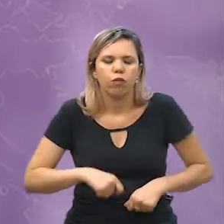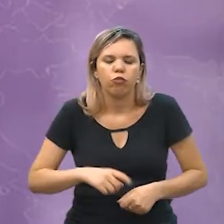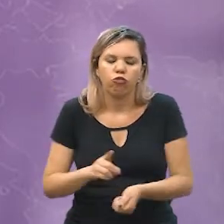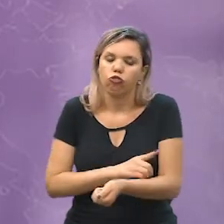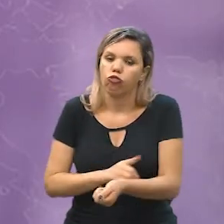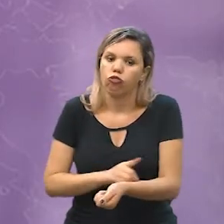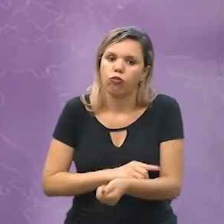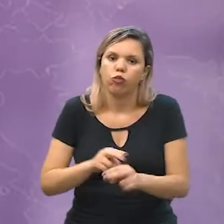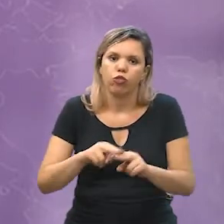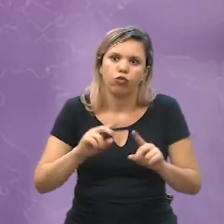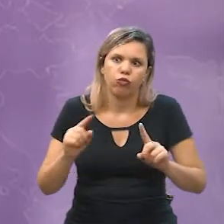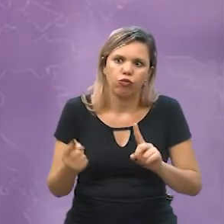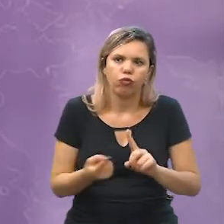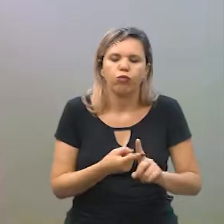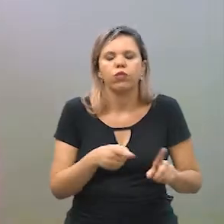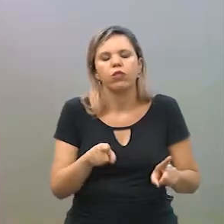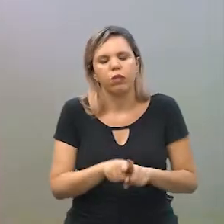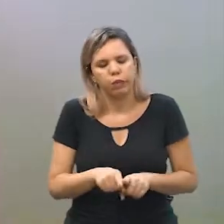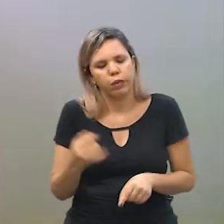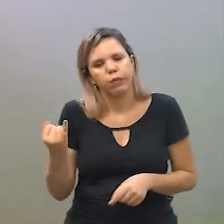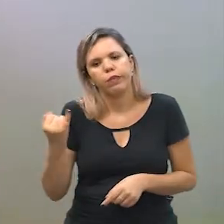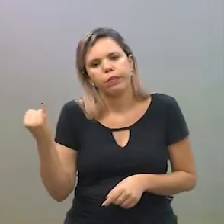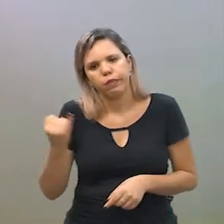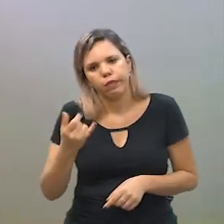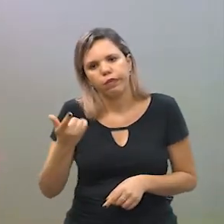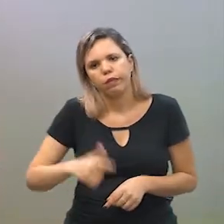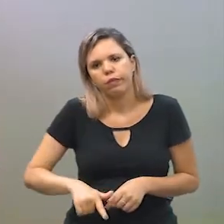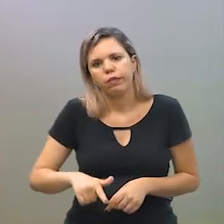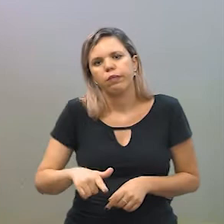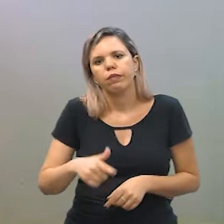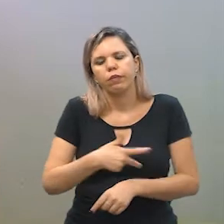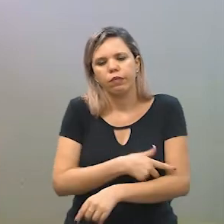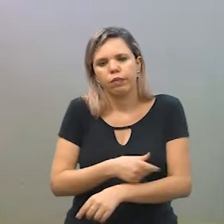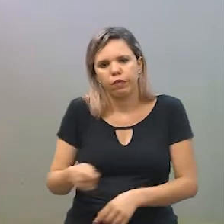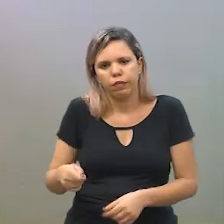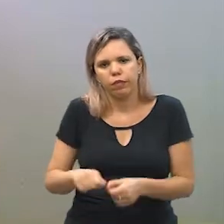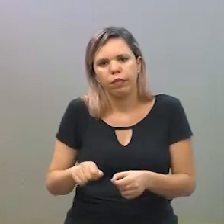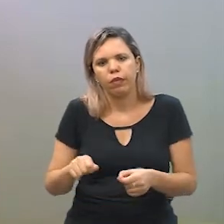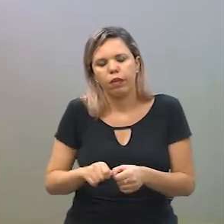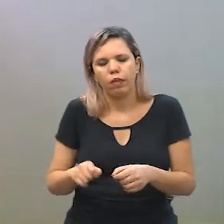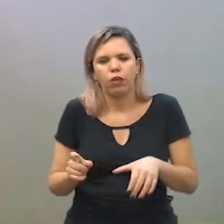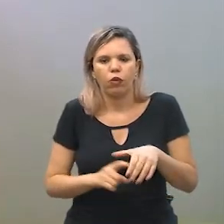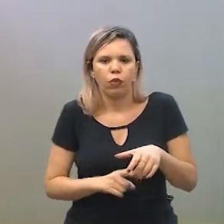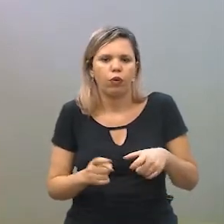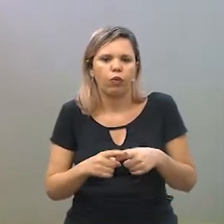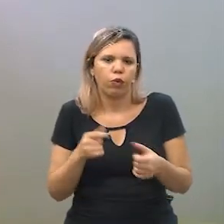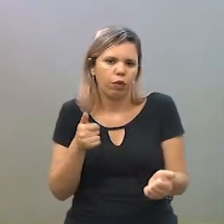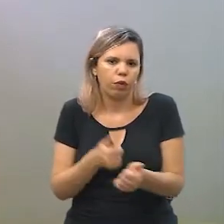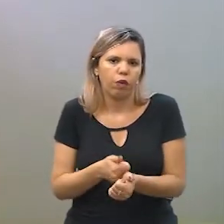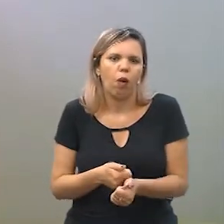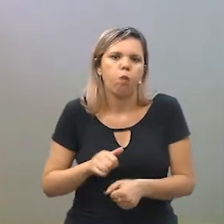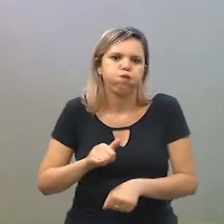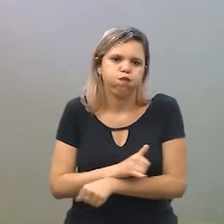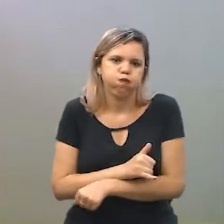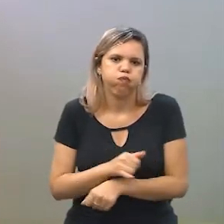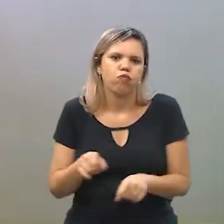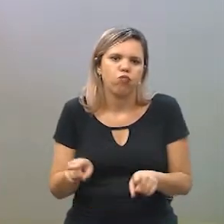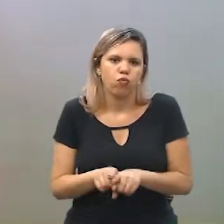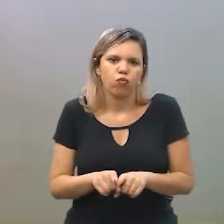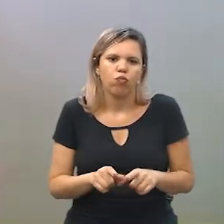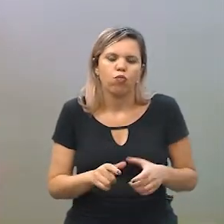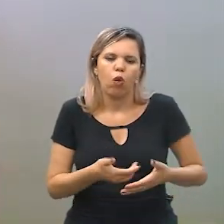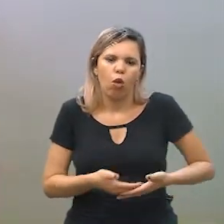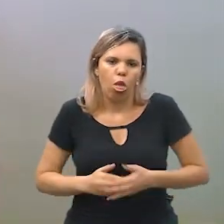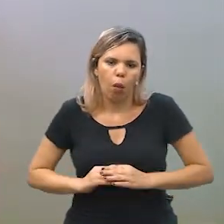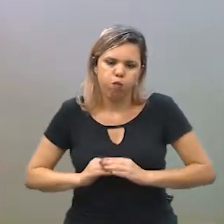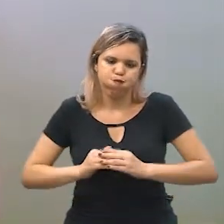diabetes gestacional. Então, também é importante repetir os exames e ter uma consulta de perto, vendo o ganho de peso, vendo o crescimento